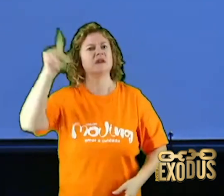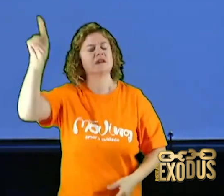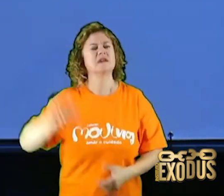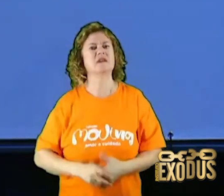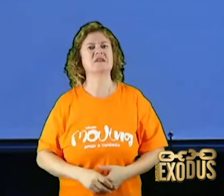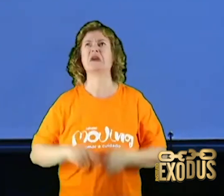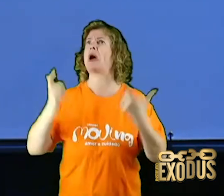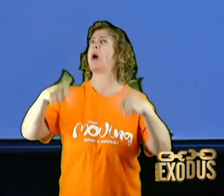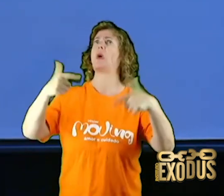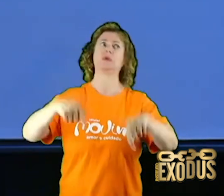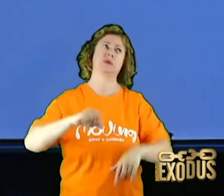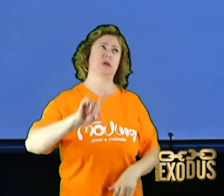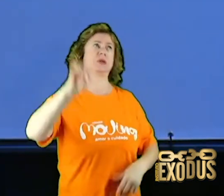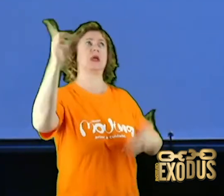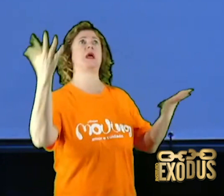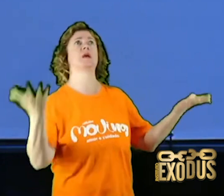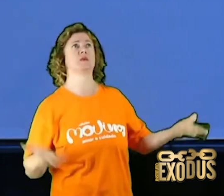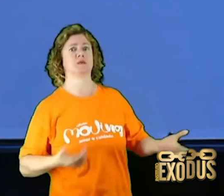o poder de Deus?